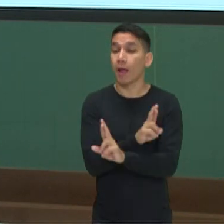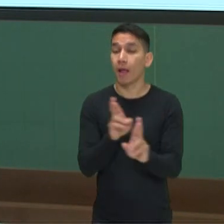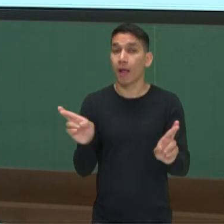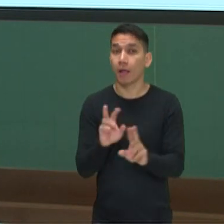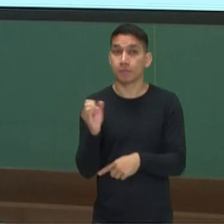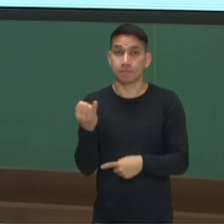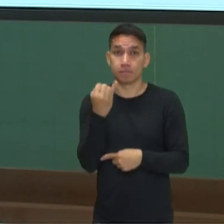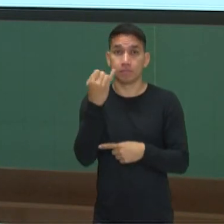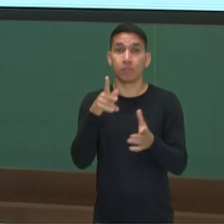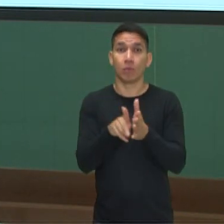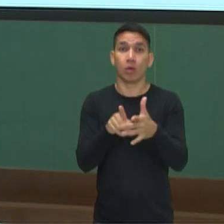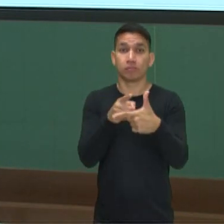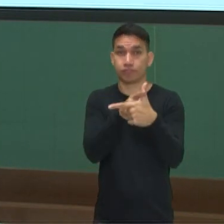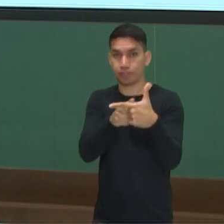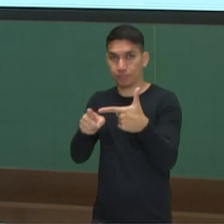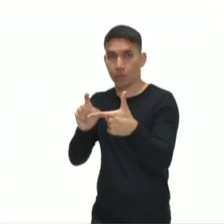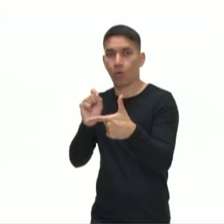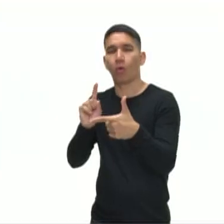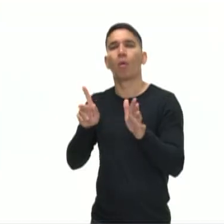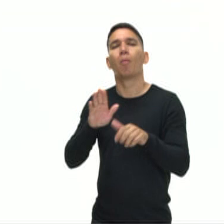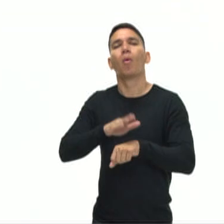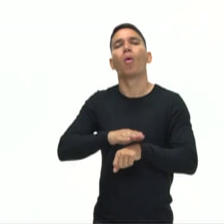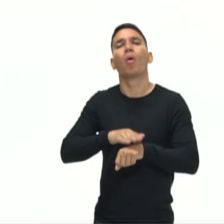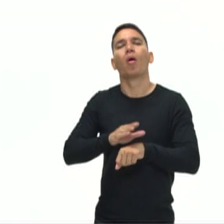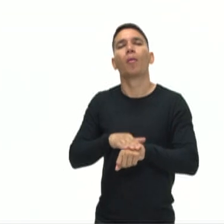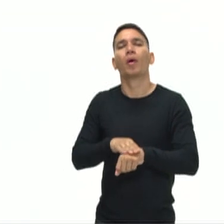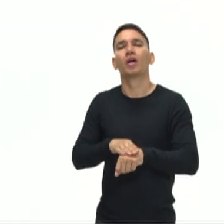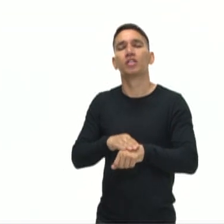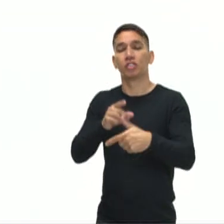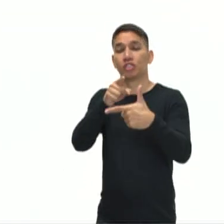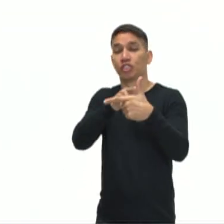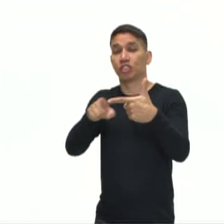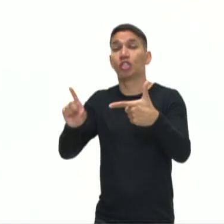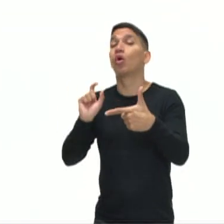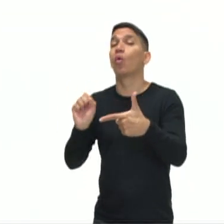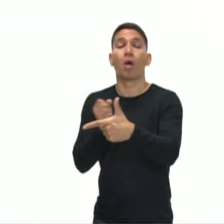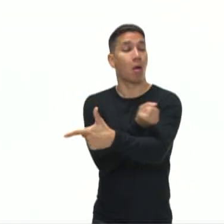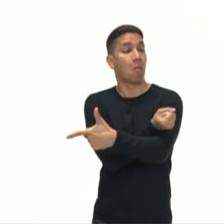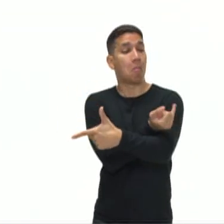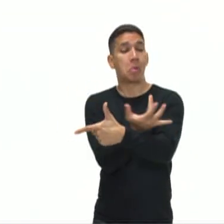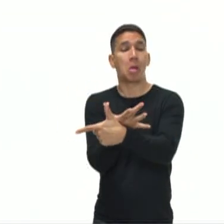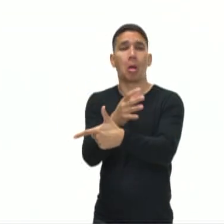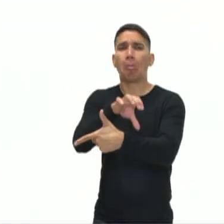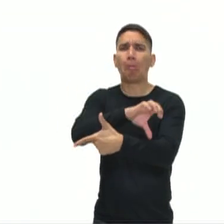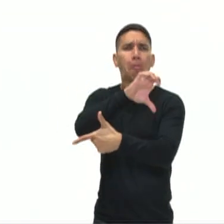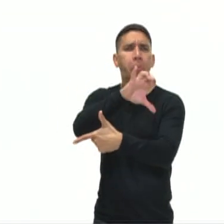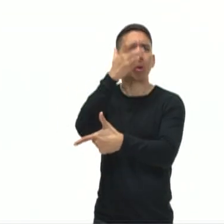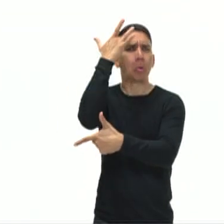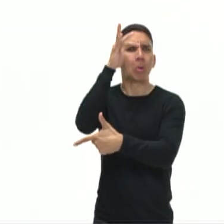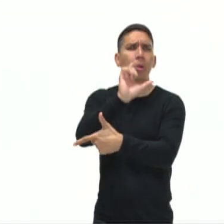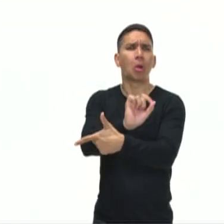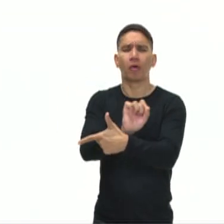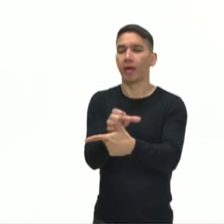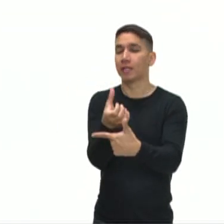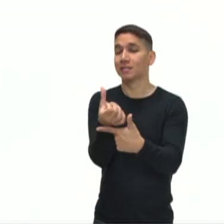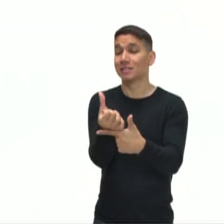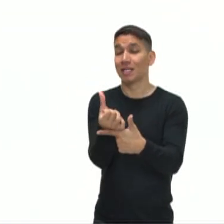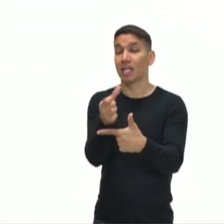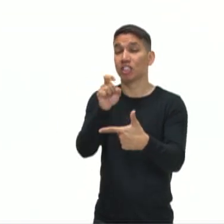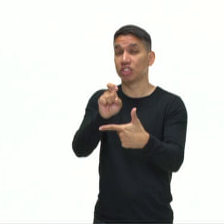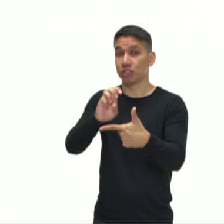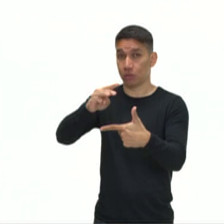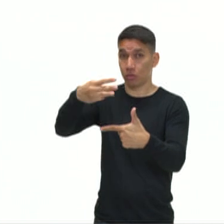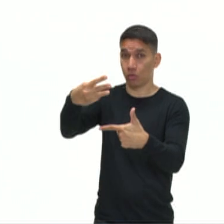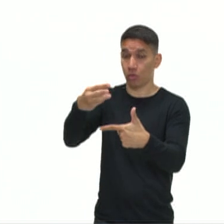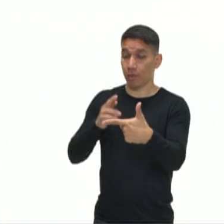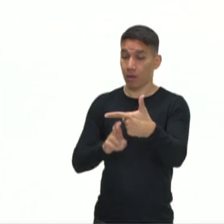fundamental da divisão. Ao dividir um polinômio, que eu não sei quem é, pelo monômio 6x ao cubo, o